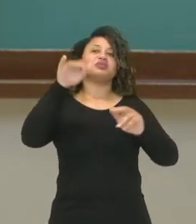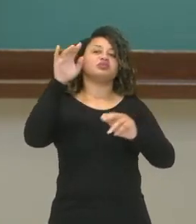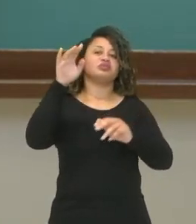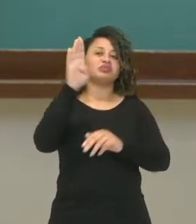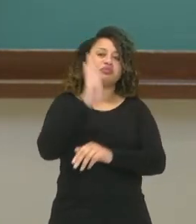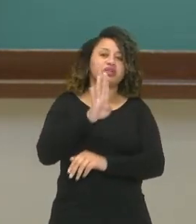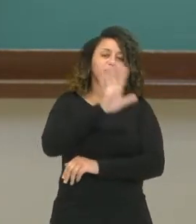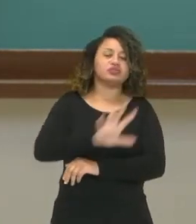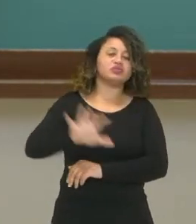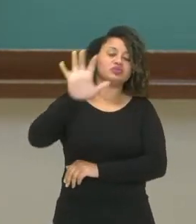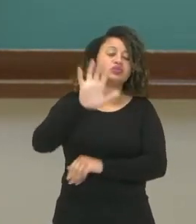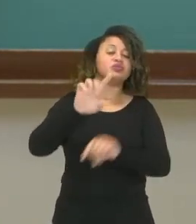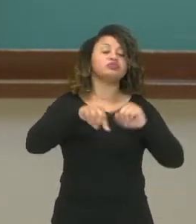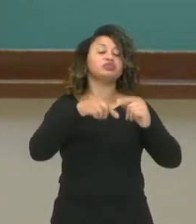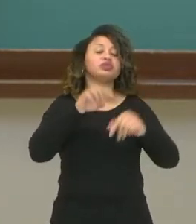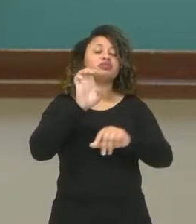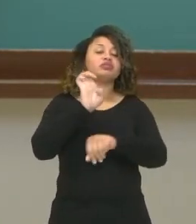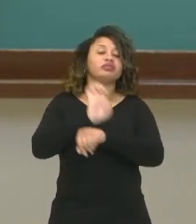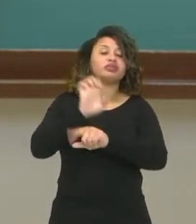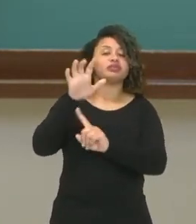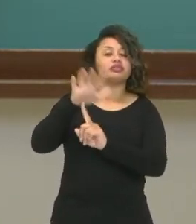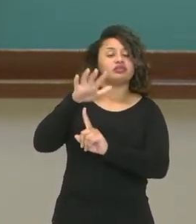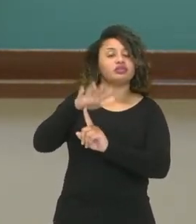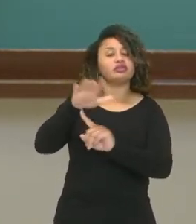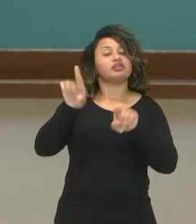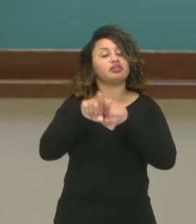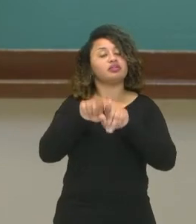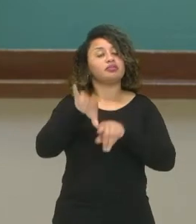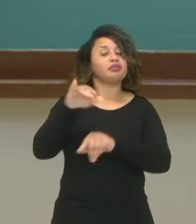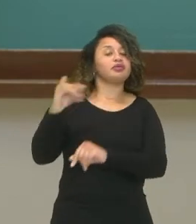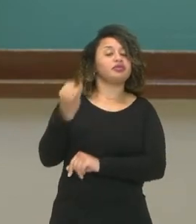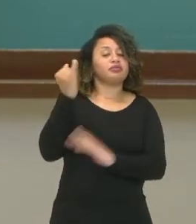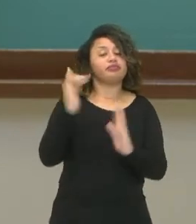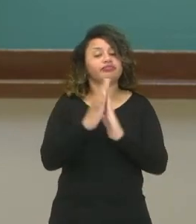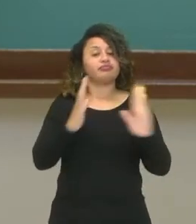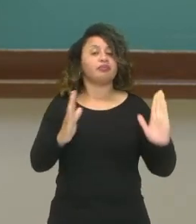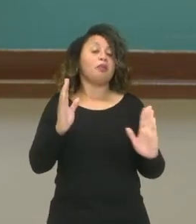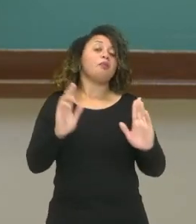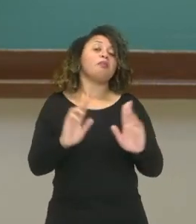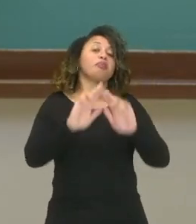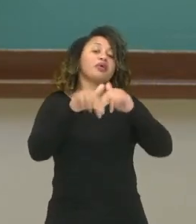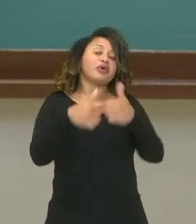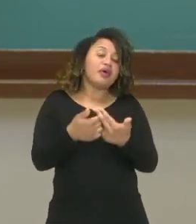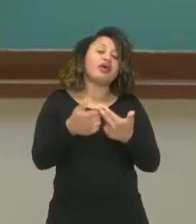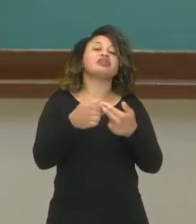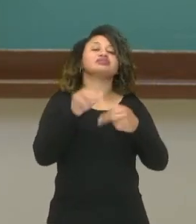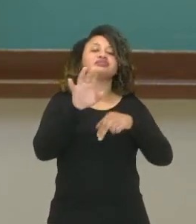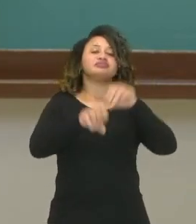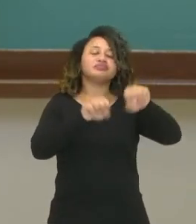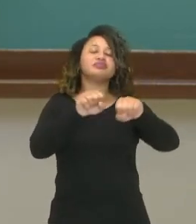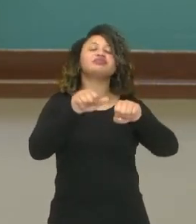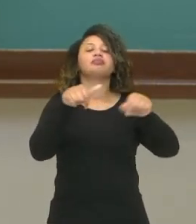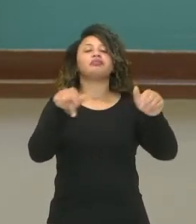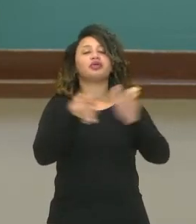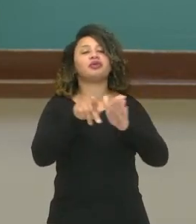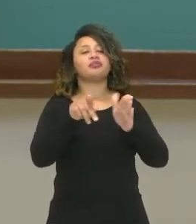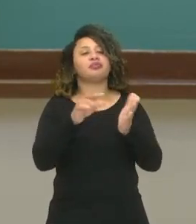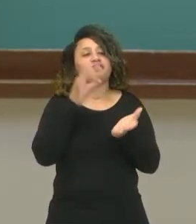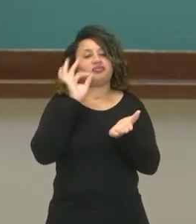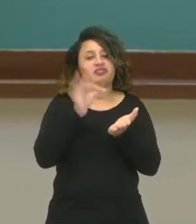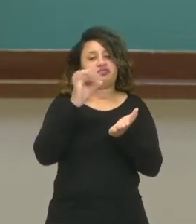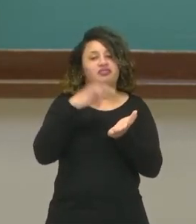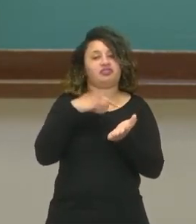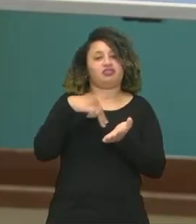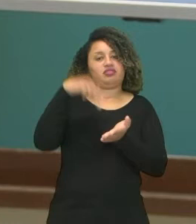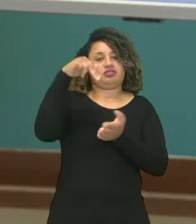maior importância no cenário nacional nesse período, muito por causa dessa produção de café do norte do